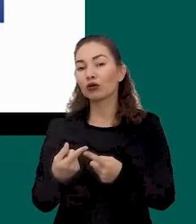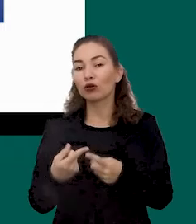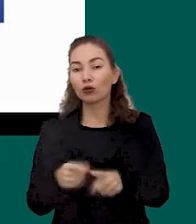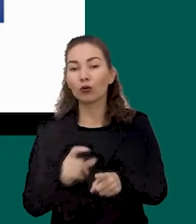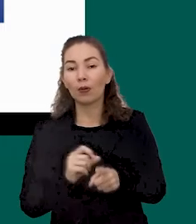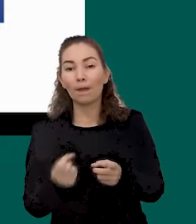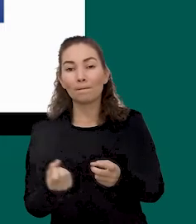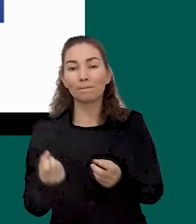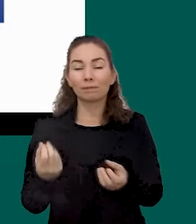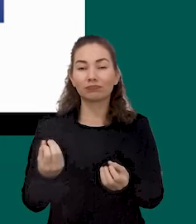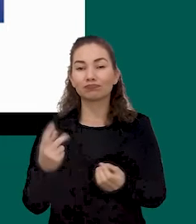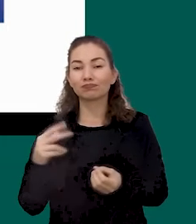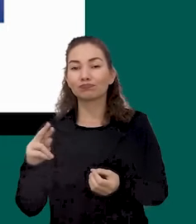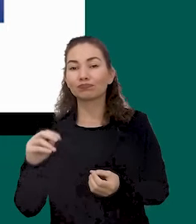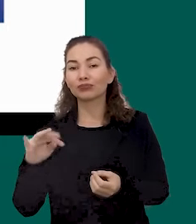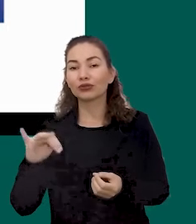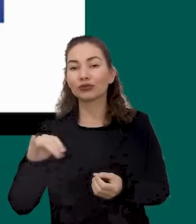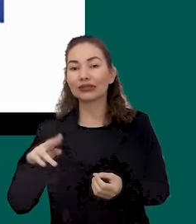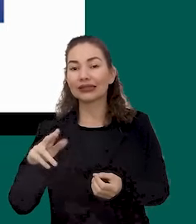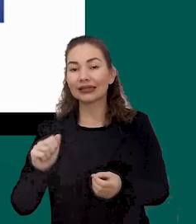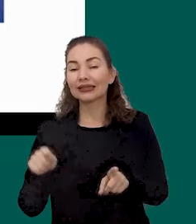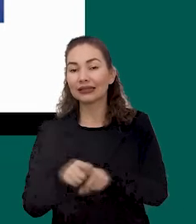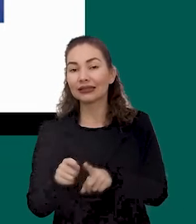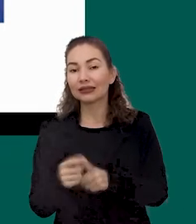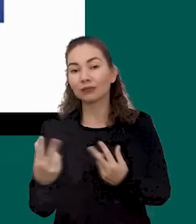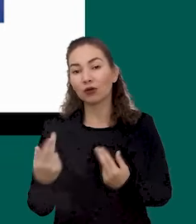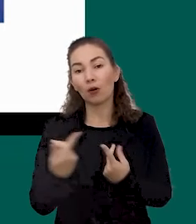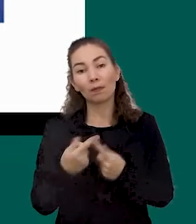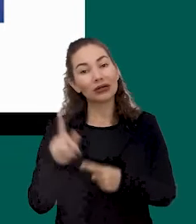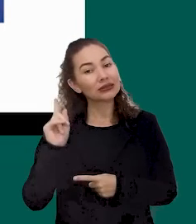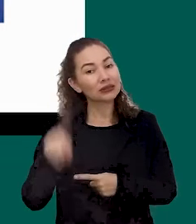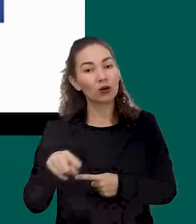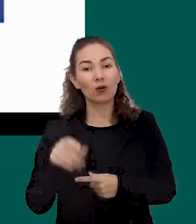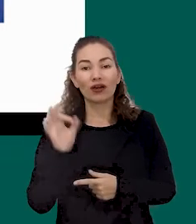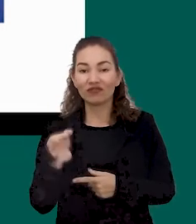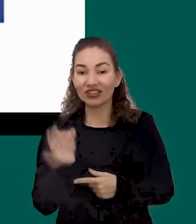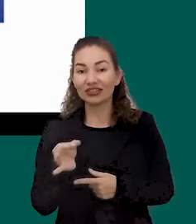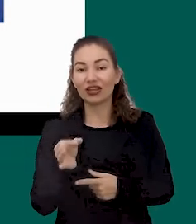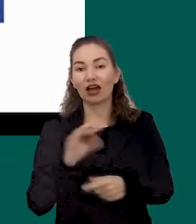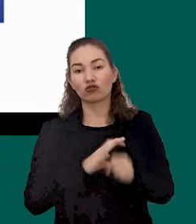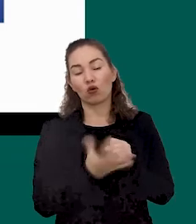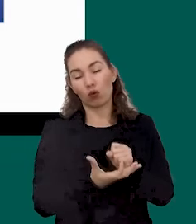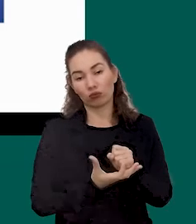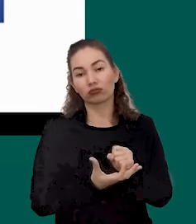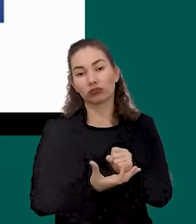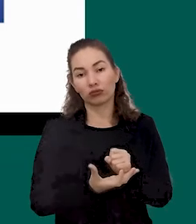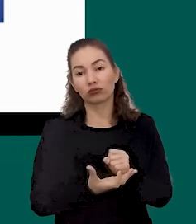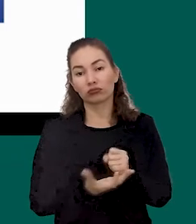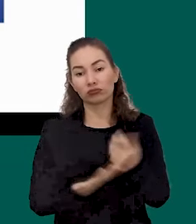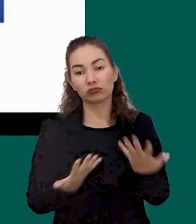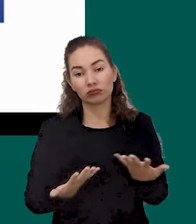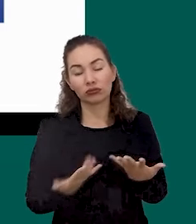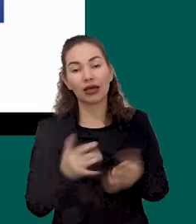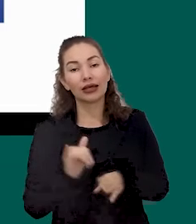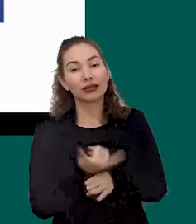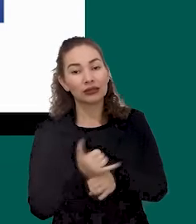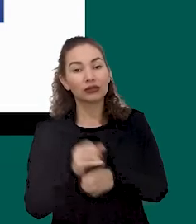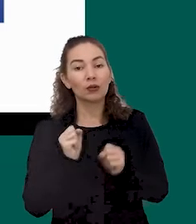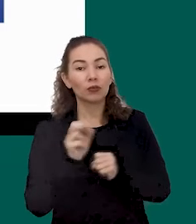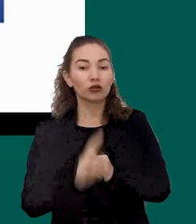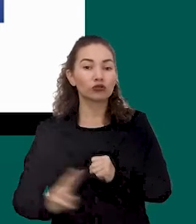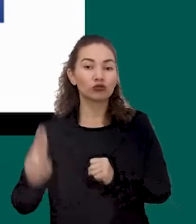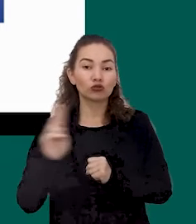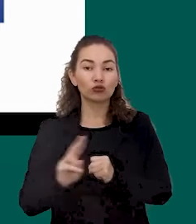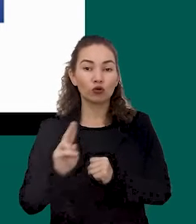proteínas muito semelhantes às proteínas S das espículas, mas que não são efetivamente o coronavírus, tá? A favor dessa estratégia, ela pode ser uma estratégia